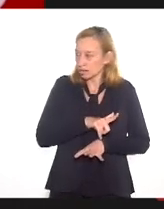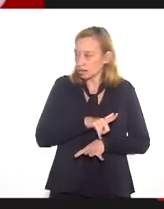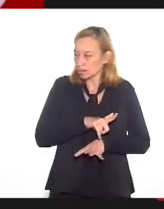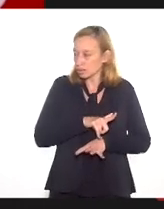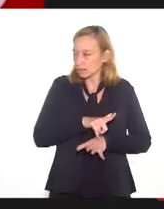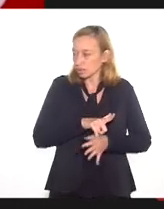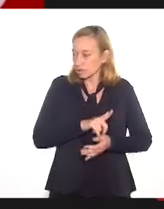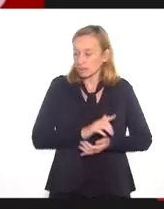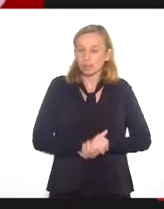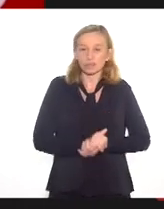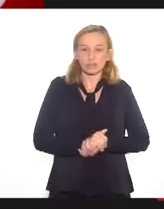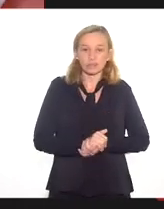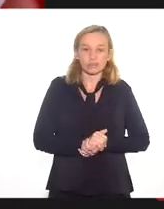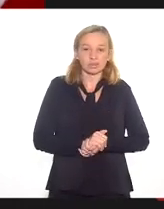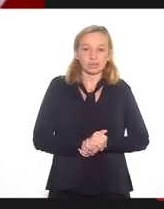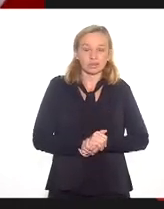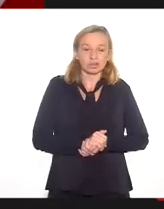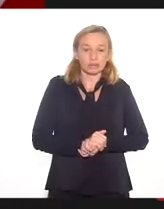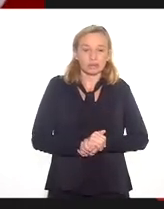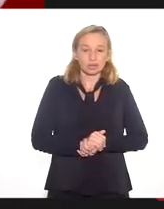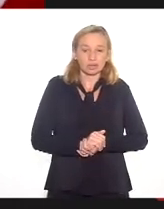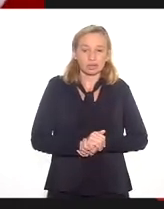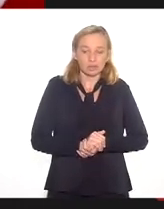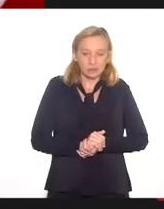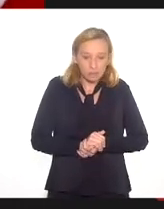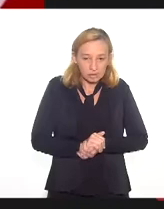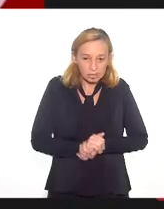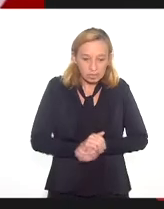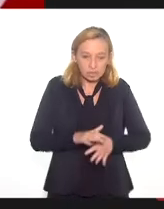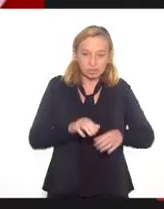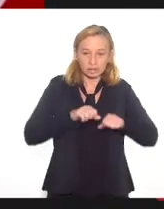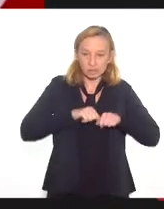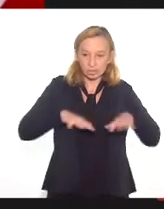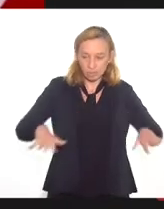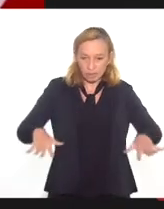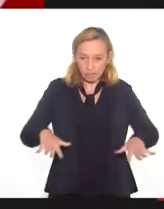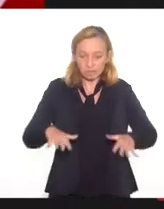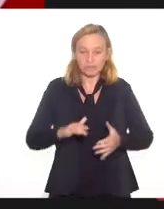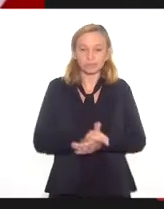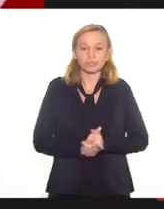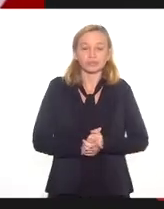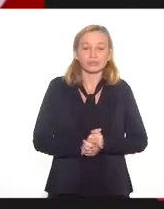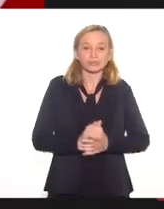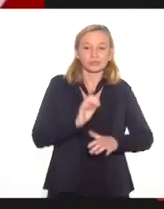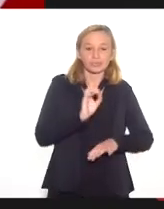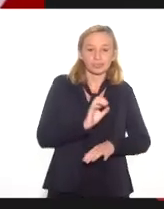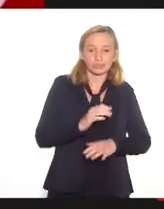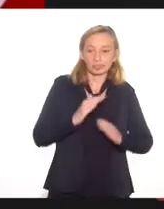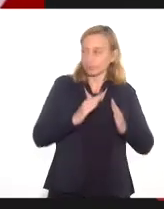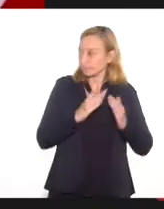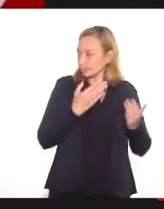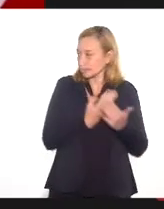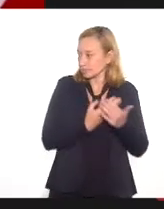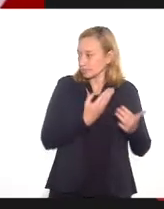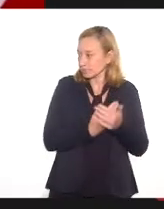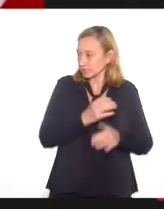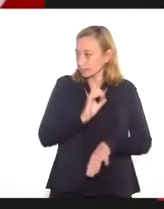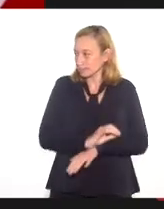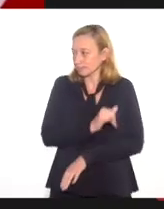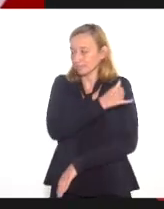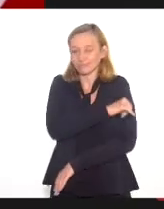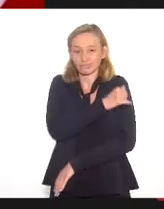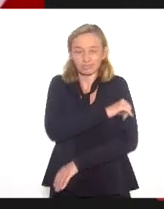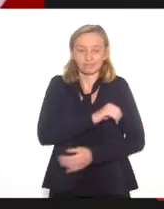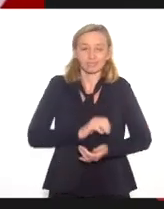assentamentos né que estão espalhados pelo território interior aqui do estado do Rio de Janeiro e a gente ocupa